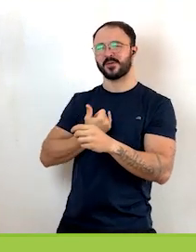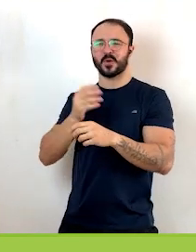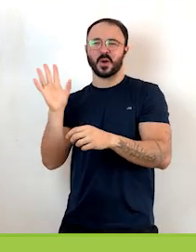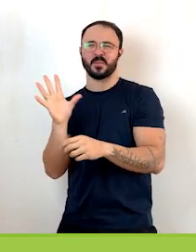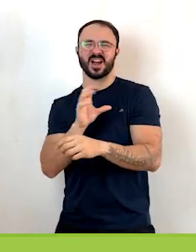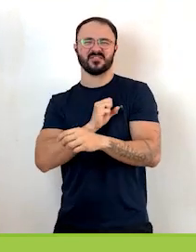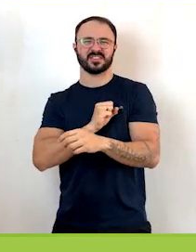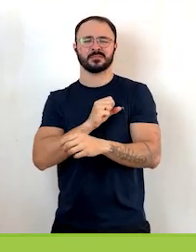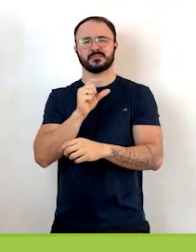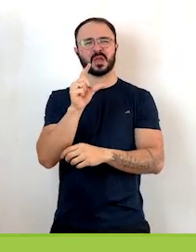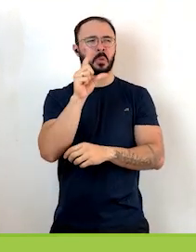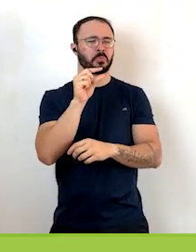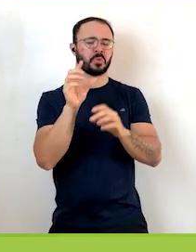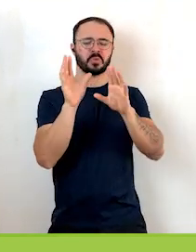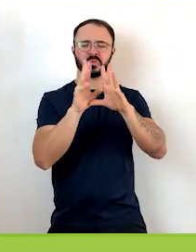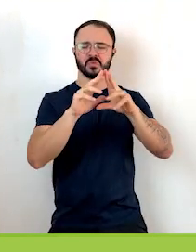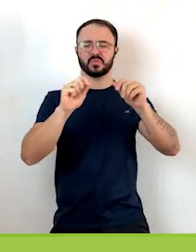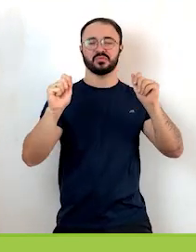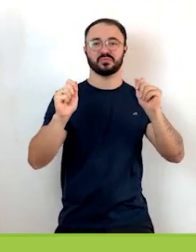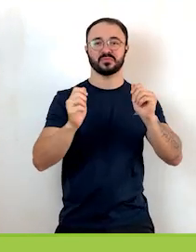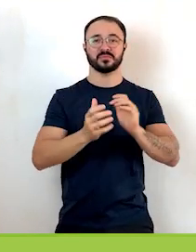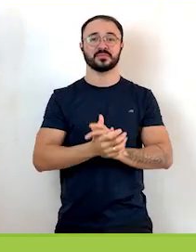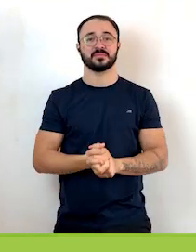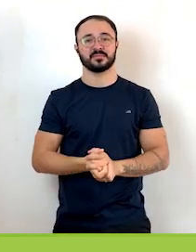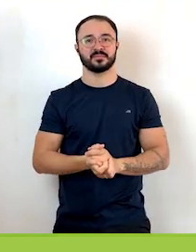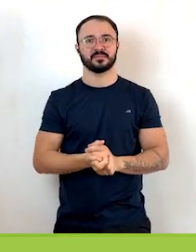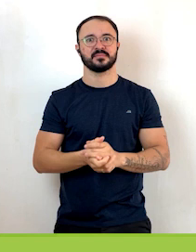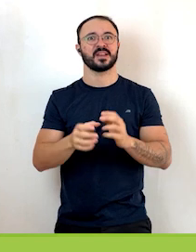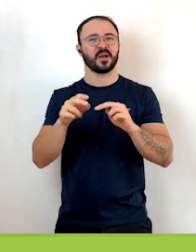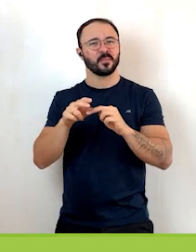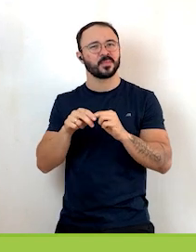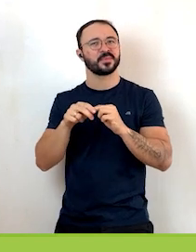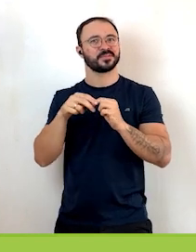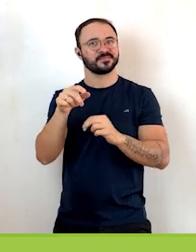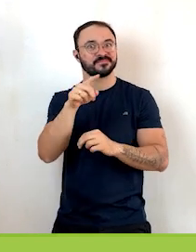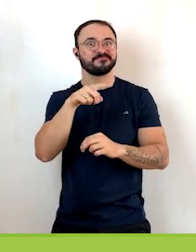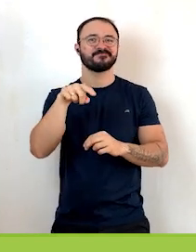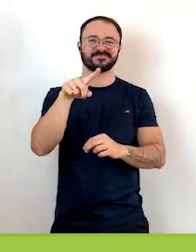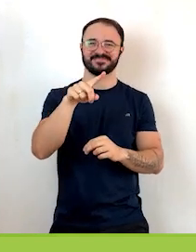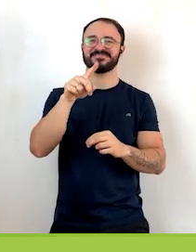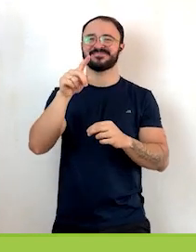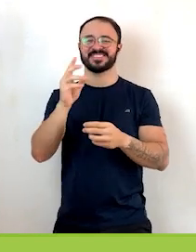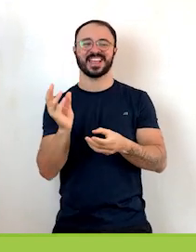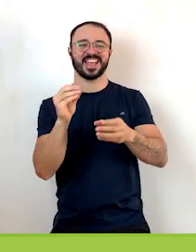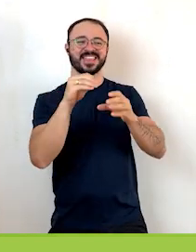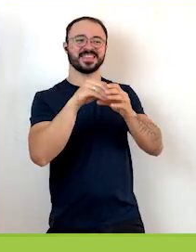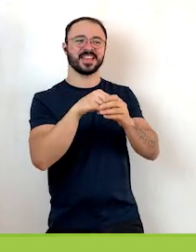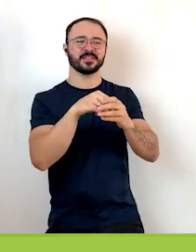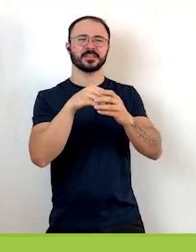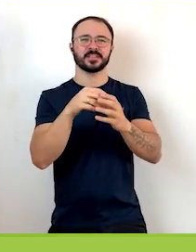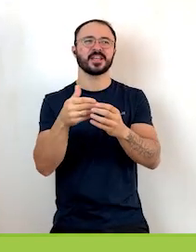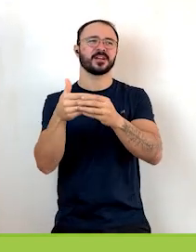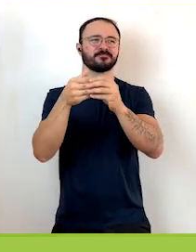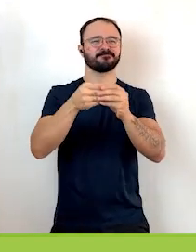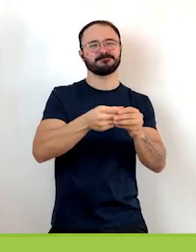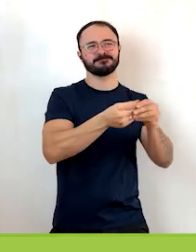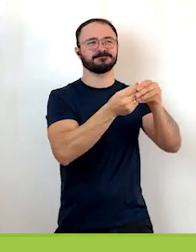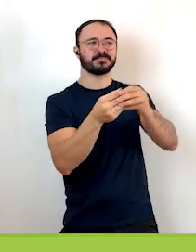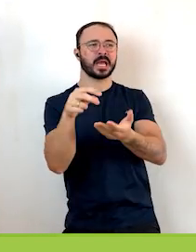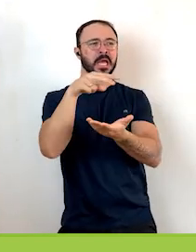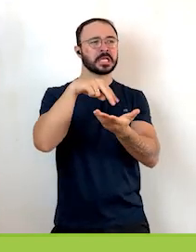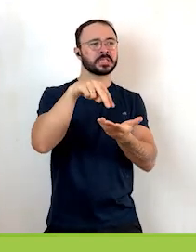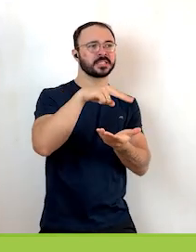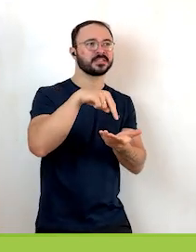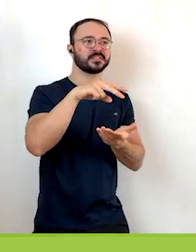que tu me tinha zera pouco e se acabou por isso Dona Ana entre dentro desta roda